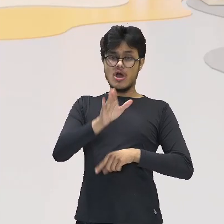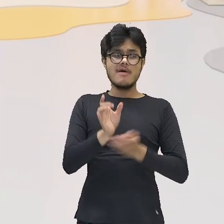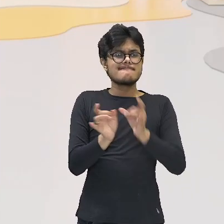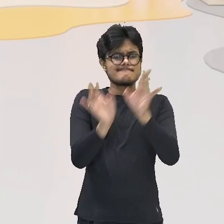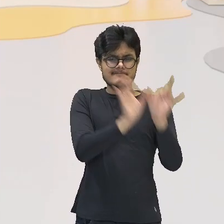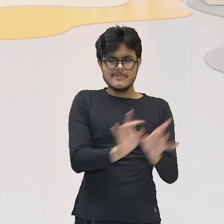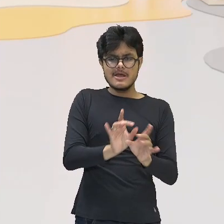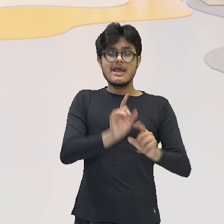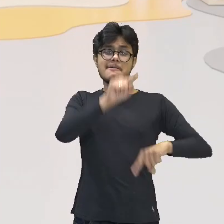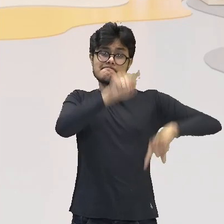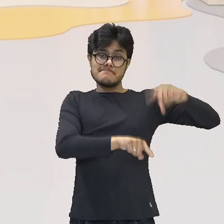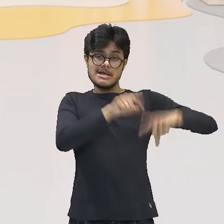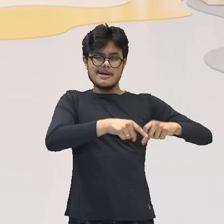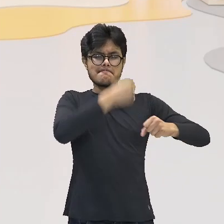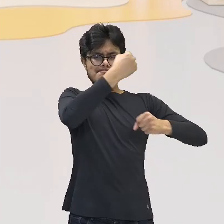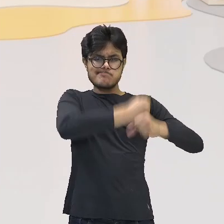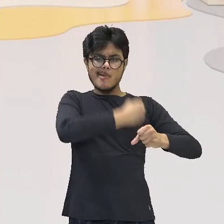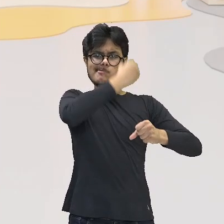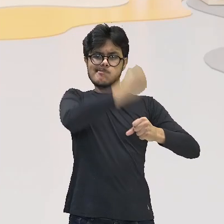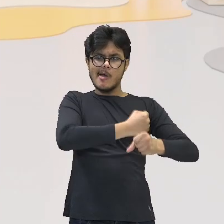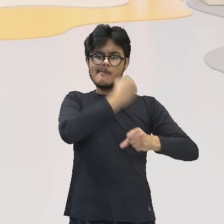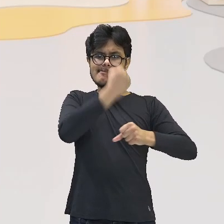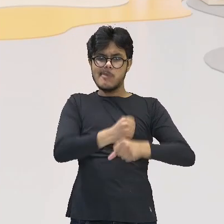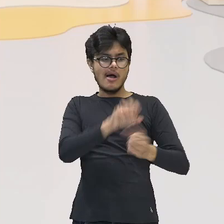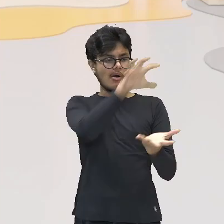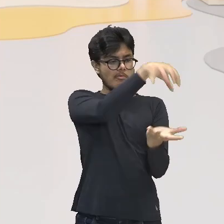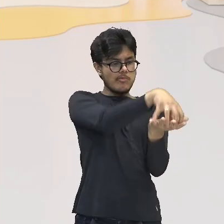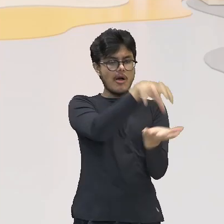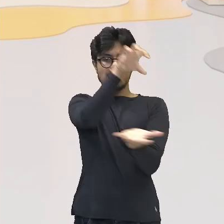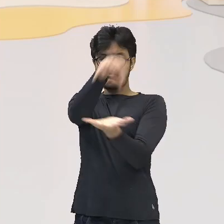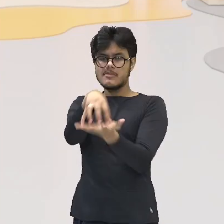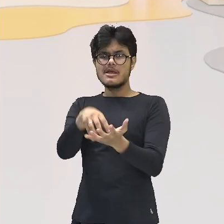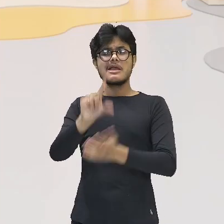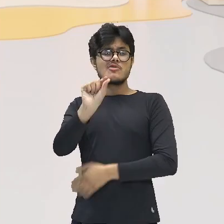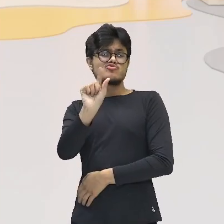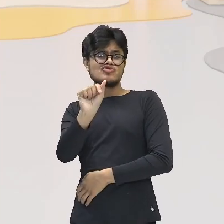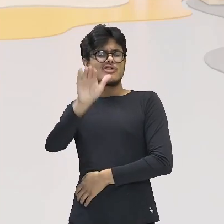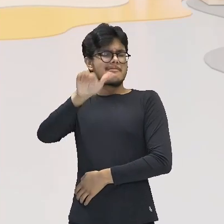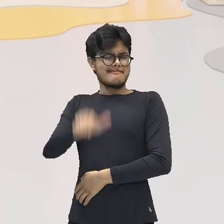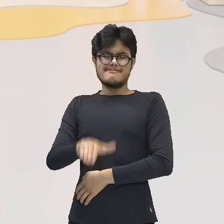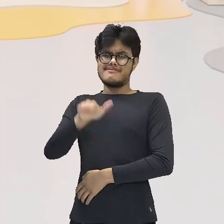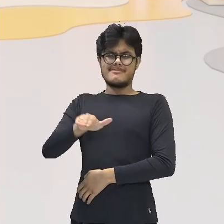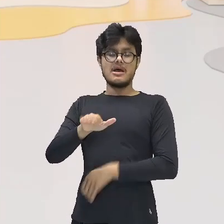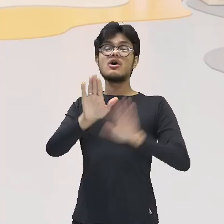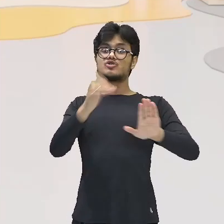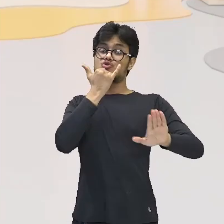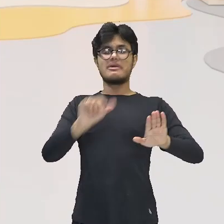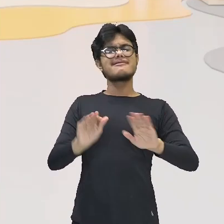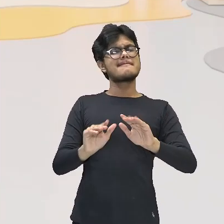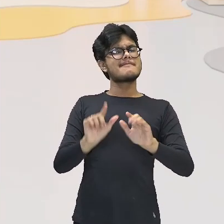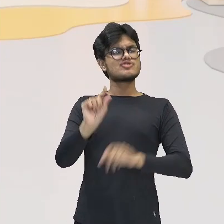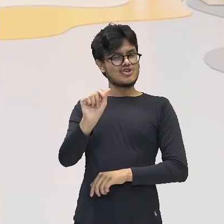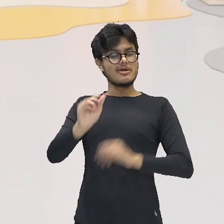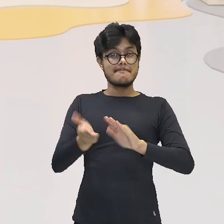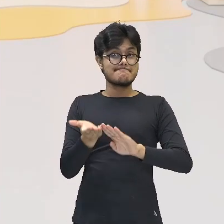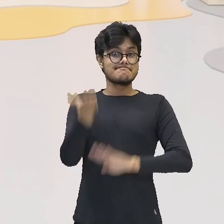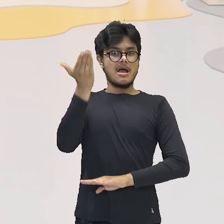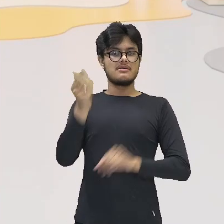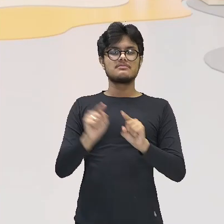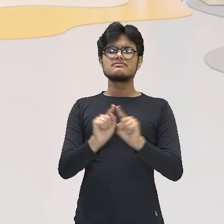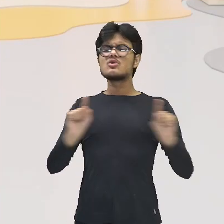eram fabricados por essas próprias metrópoles, por preços bastante elevados. Mas o que